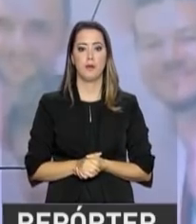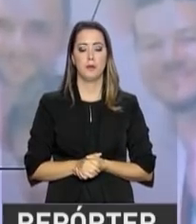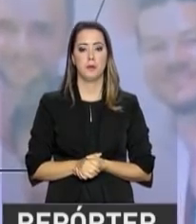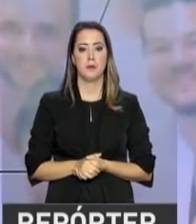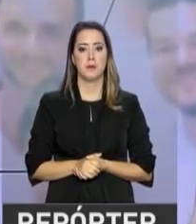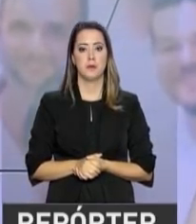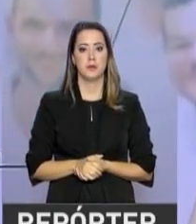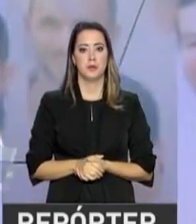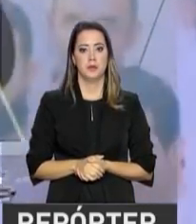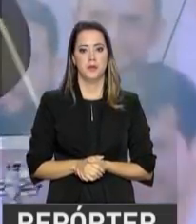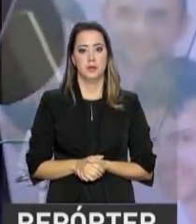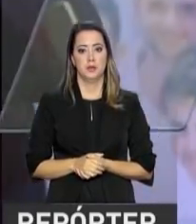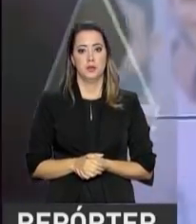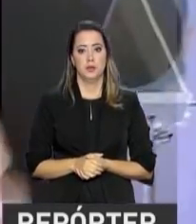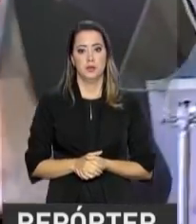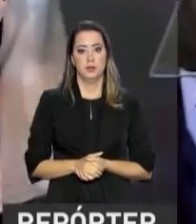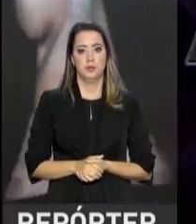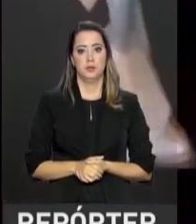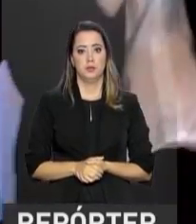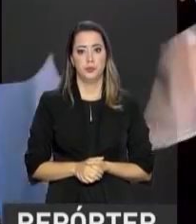Bem...